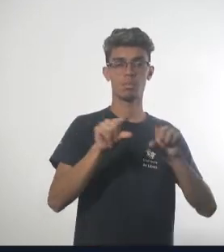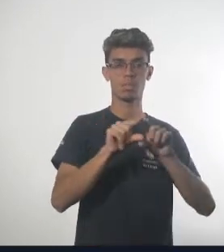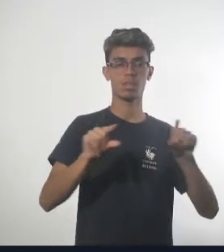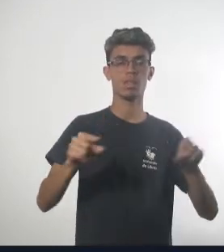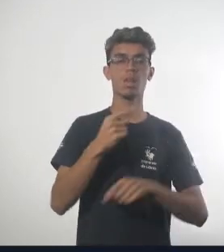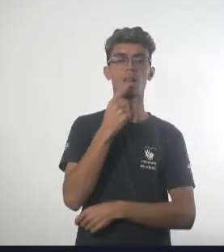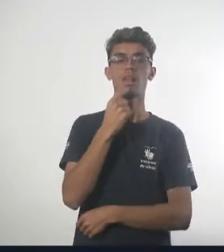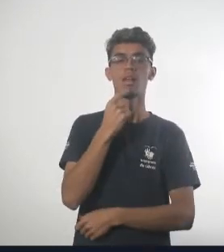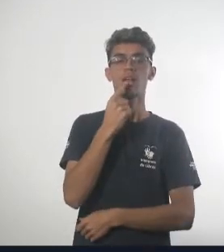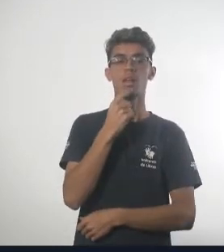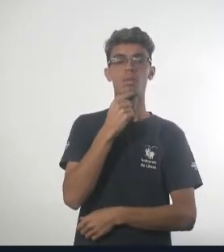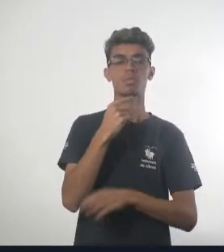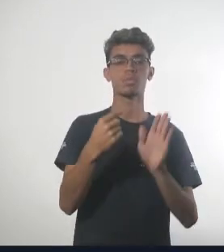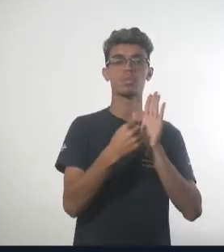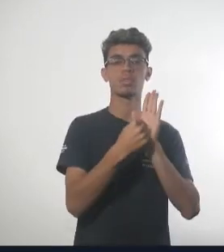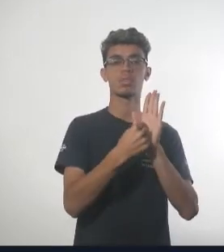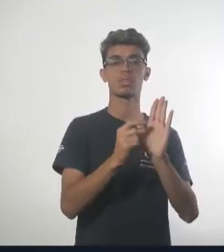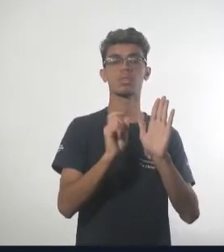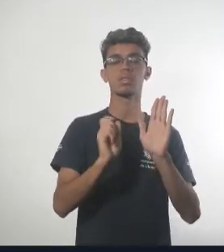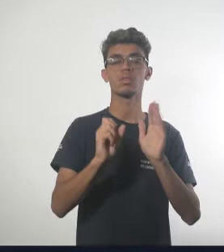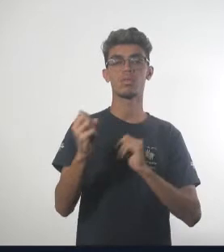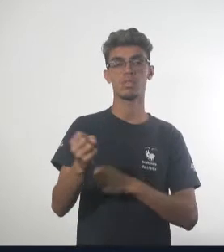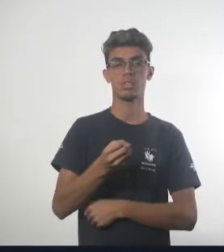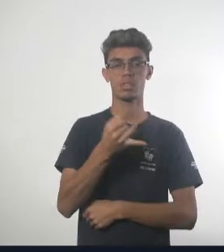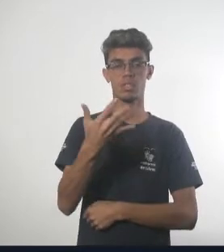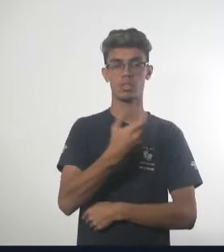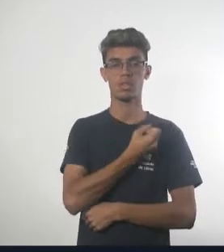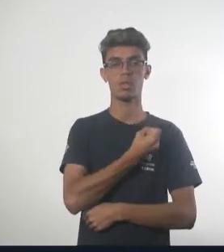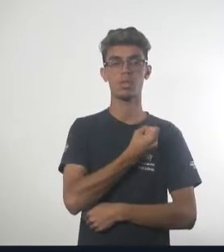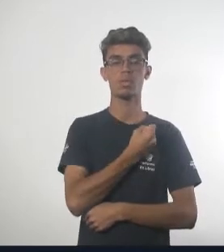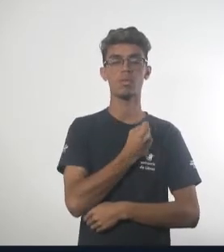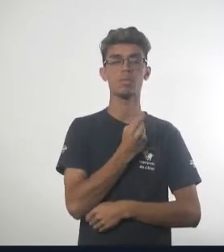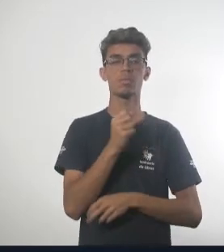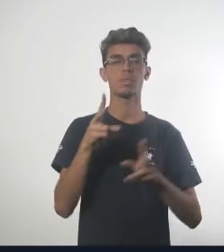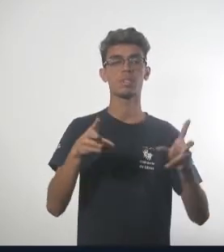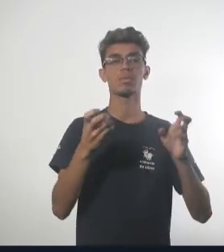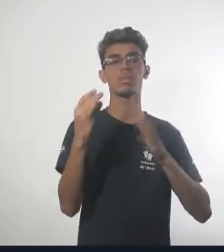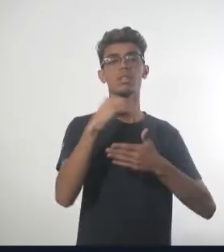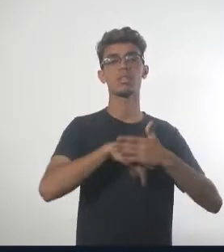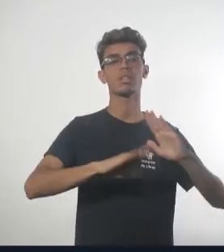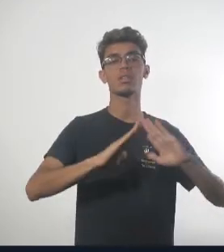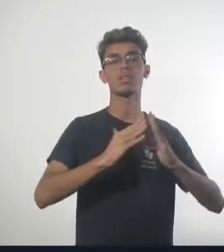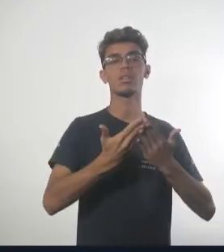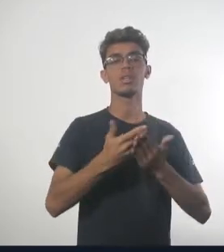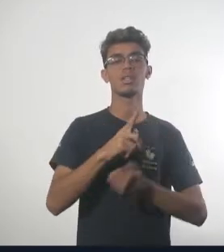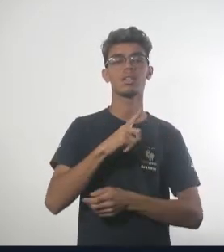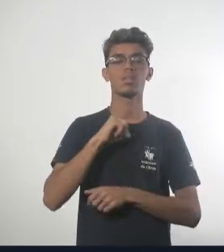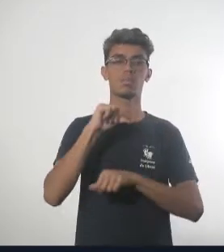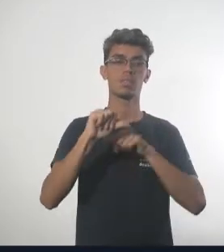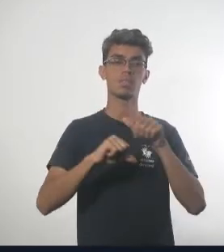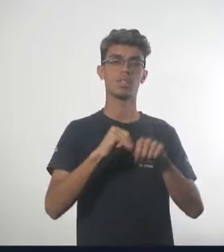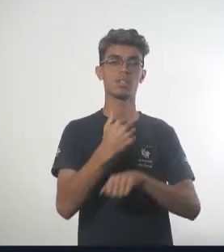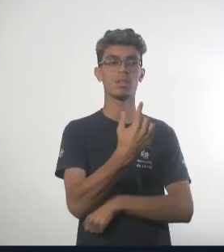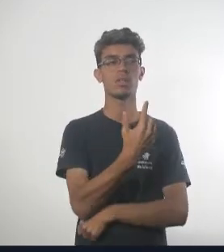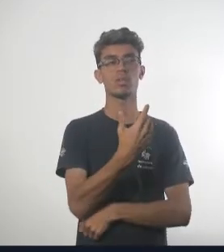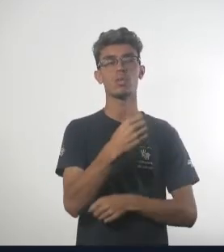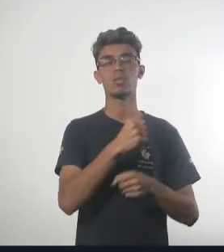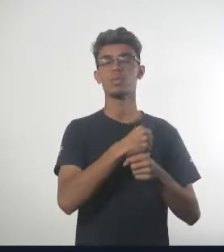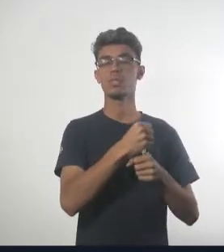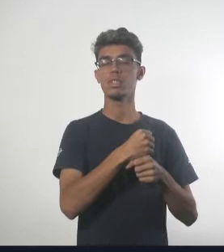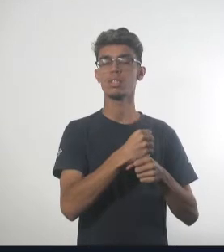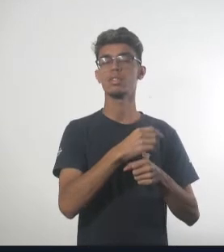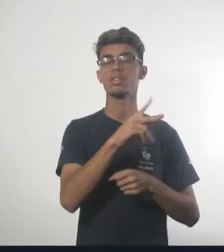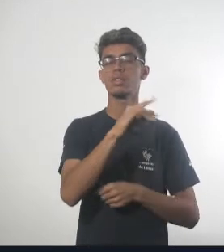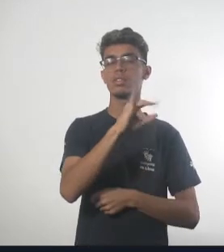de surtos que foi notificado de síndrome gripal em unidades escolares, e nós tivemos aí algumas oscilações, né, durante o ano relacionadas ao pico